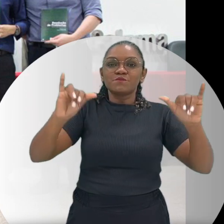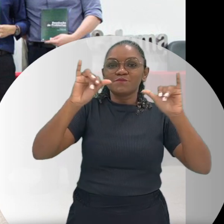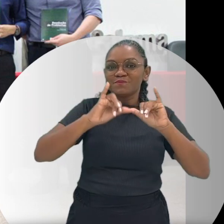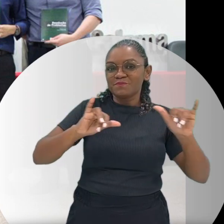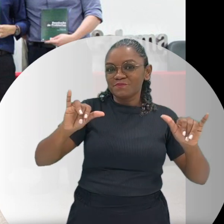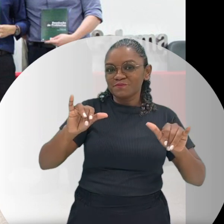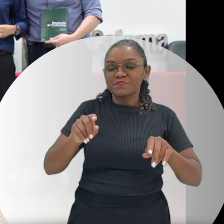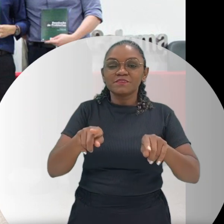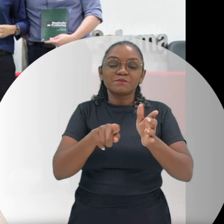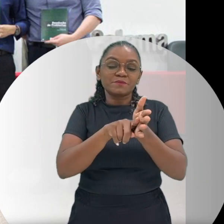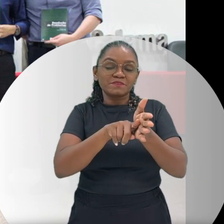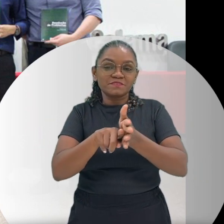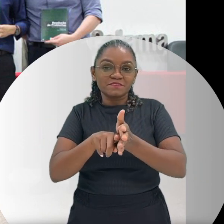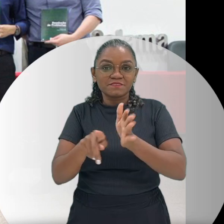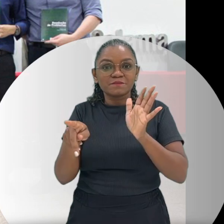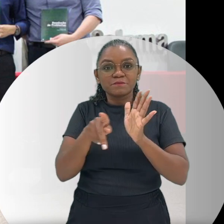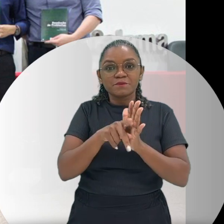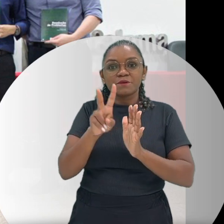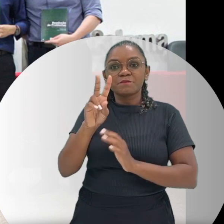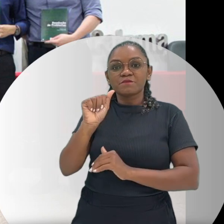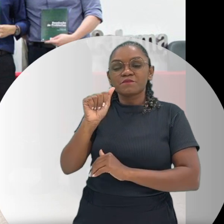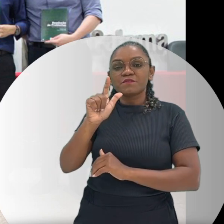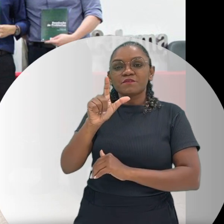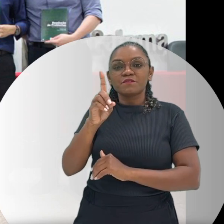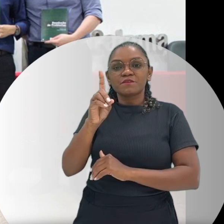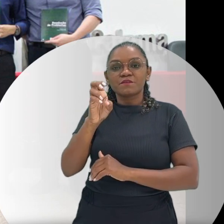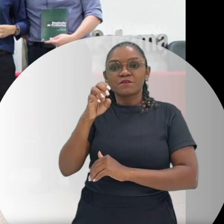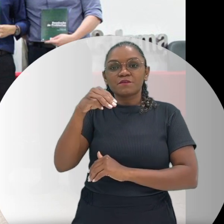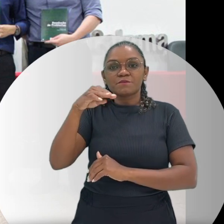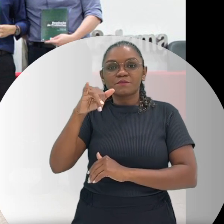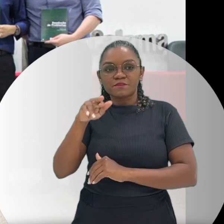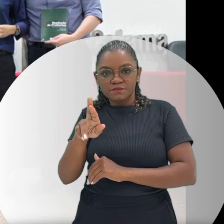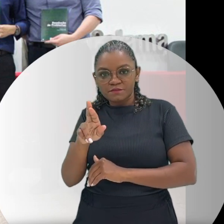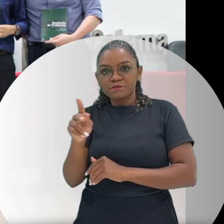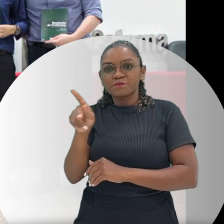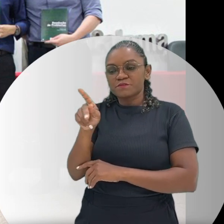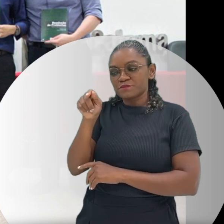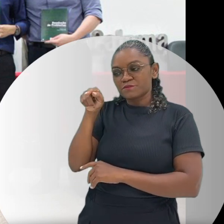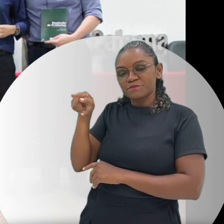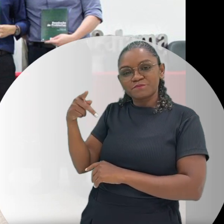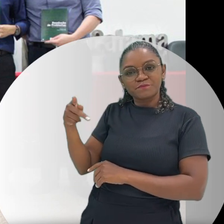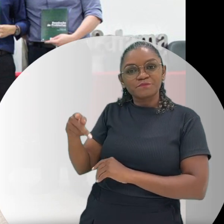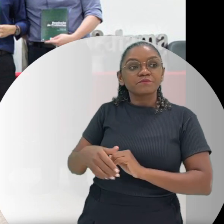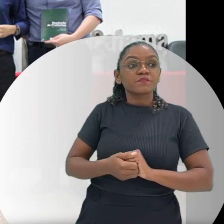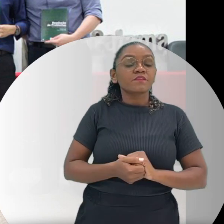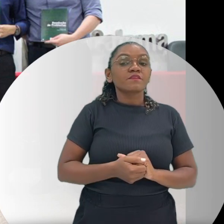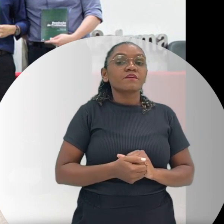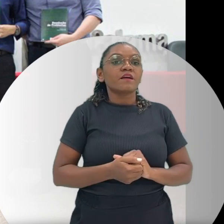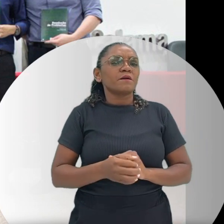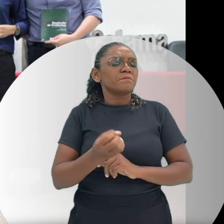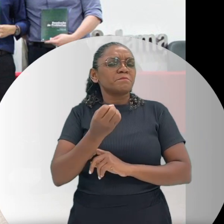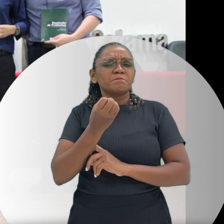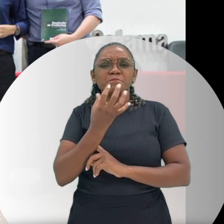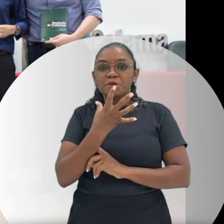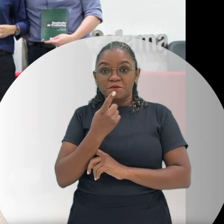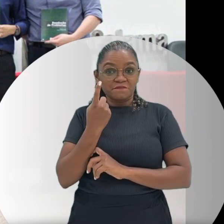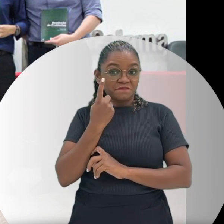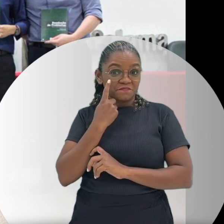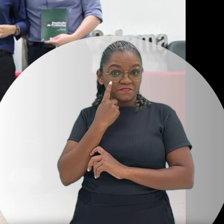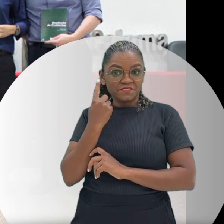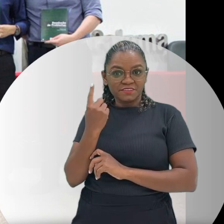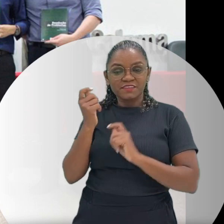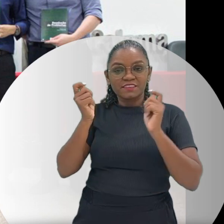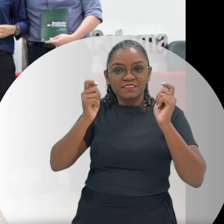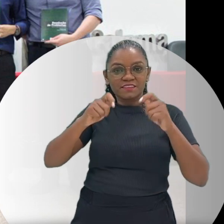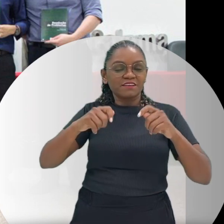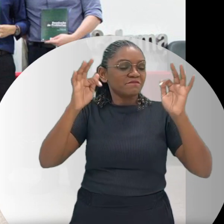Vladimir, né, sobre resolução de problemas. Um momento que foi extraordinário para a gente, a felicidade está estampada no rosto